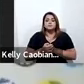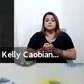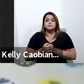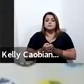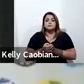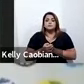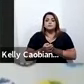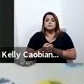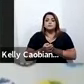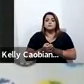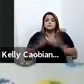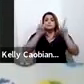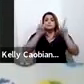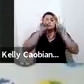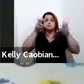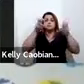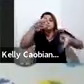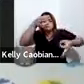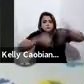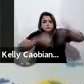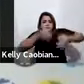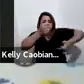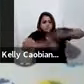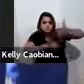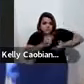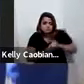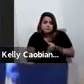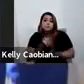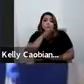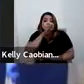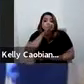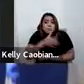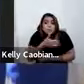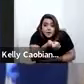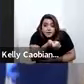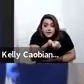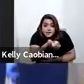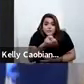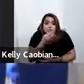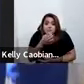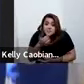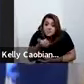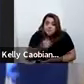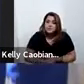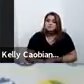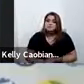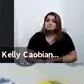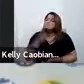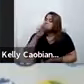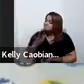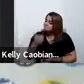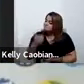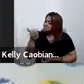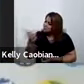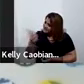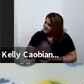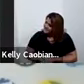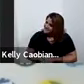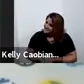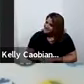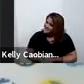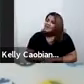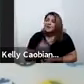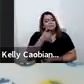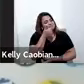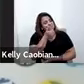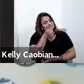Boa tarde, doutor Iracy, como está o senhor? Tudo bem? Boa tarde, Júcia. Você está bem também? Eu estou feliz, estou